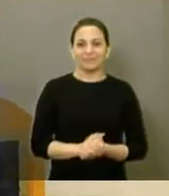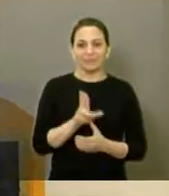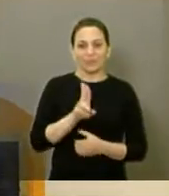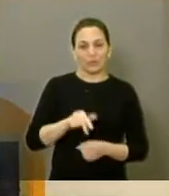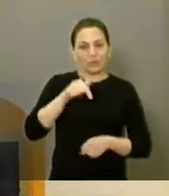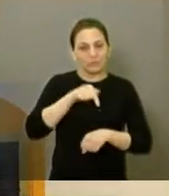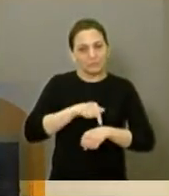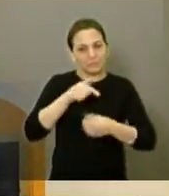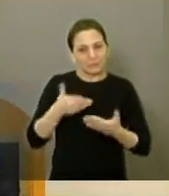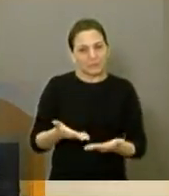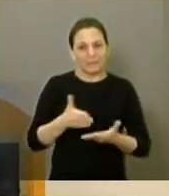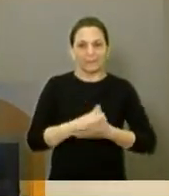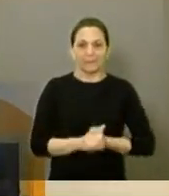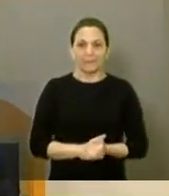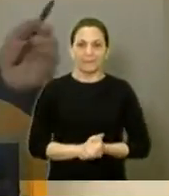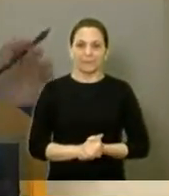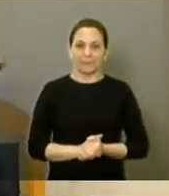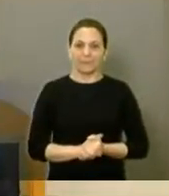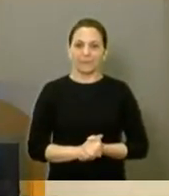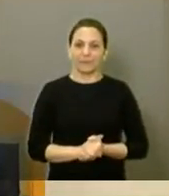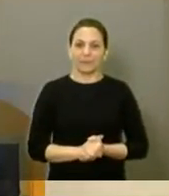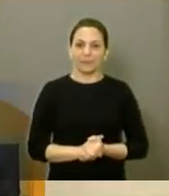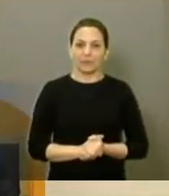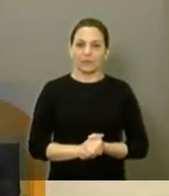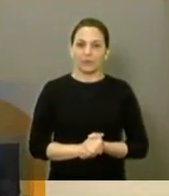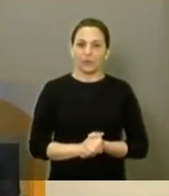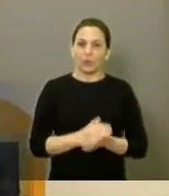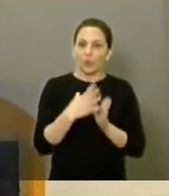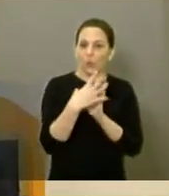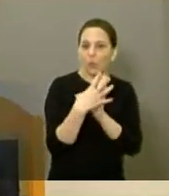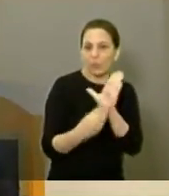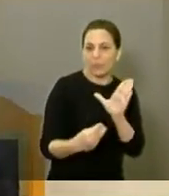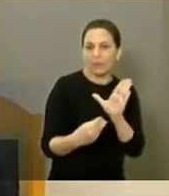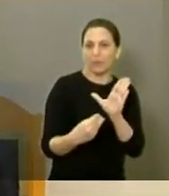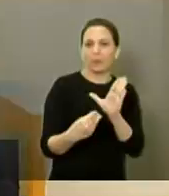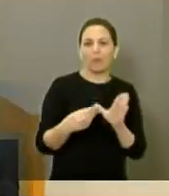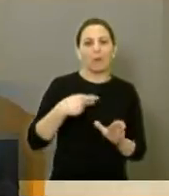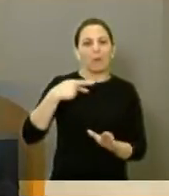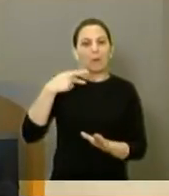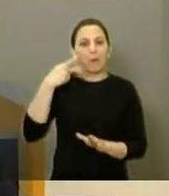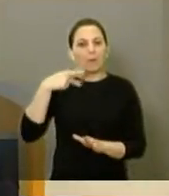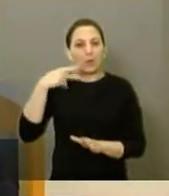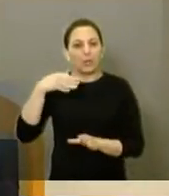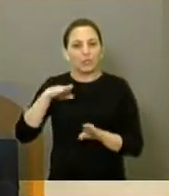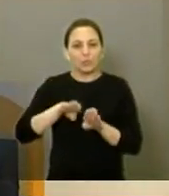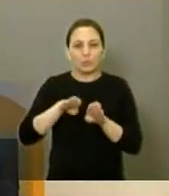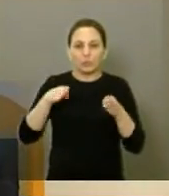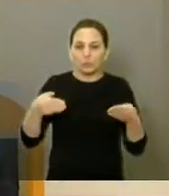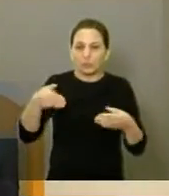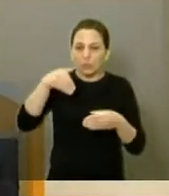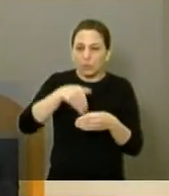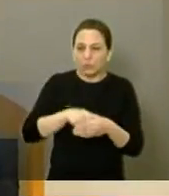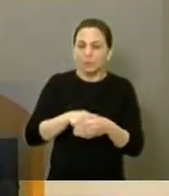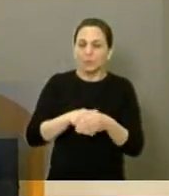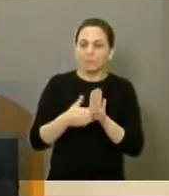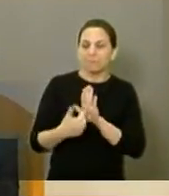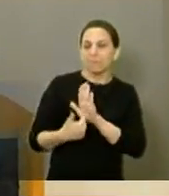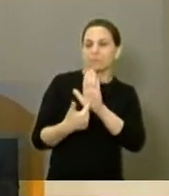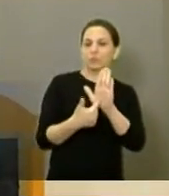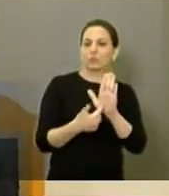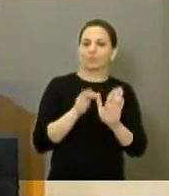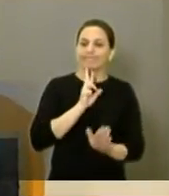é eu acho que esse modelo político a zona as urnas deram um recado